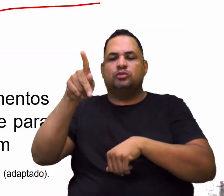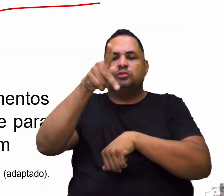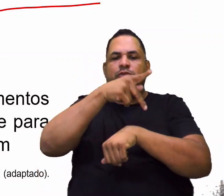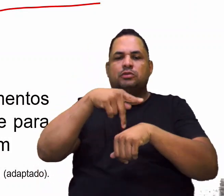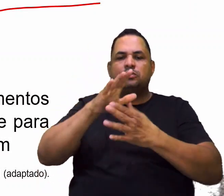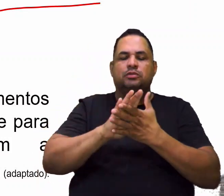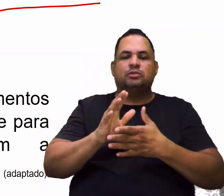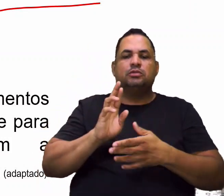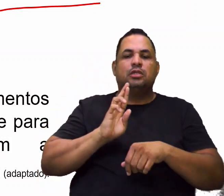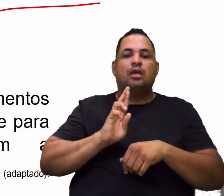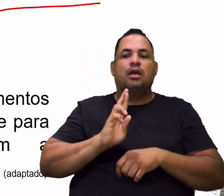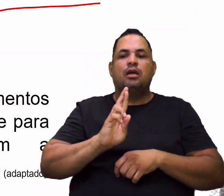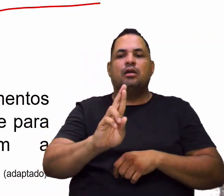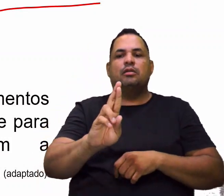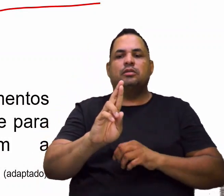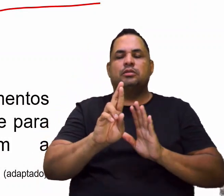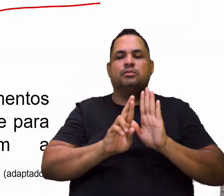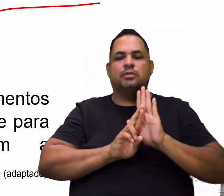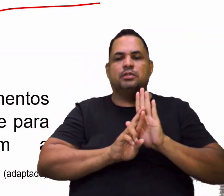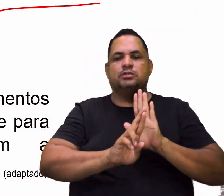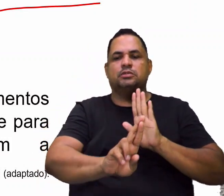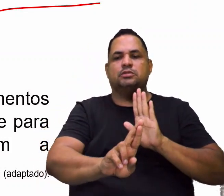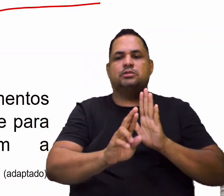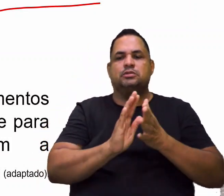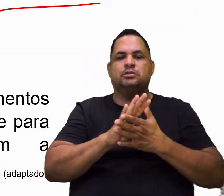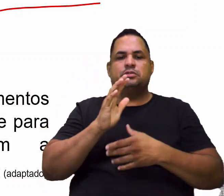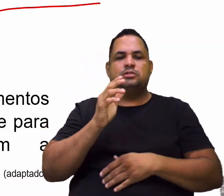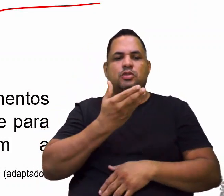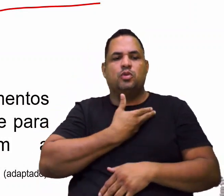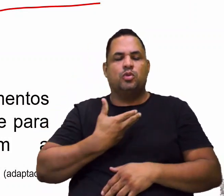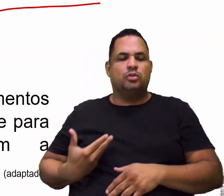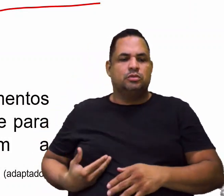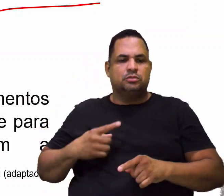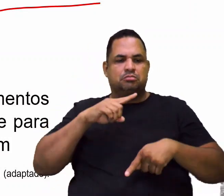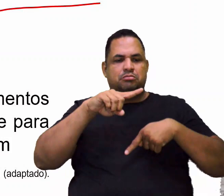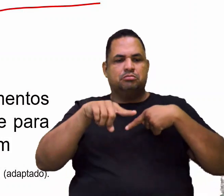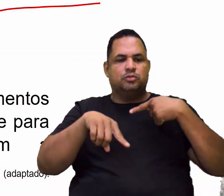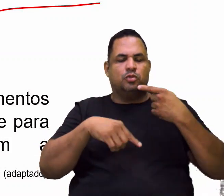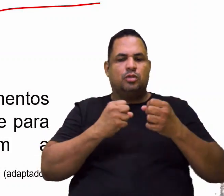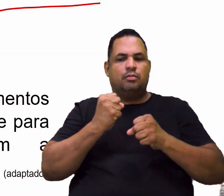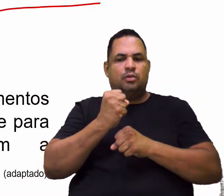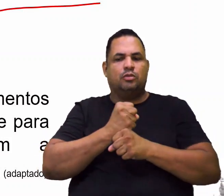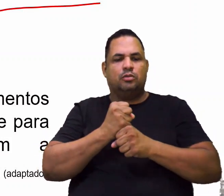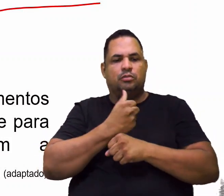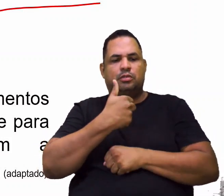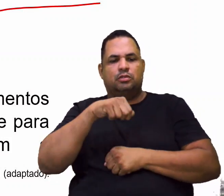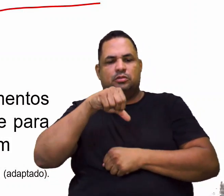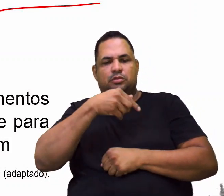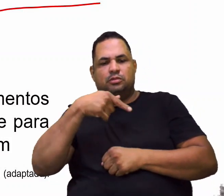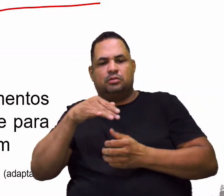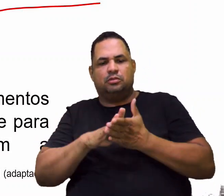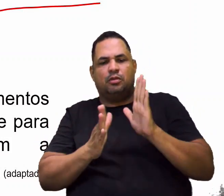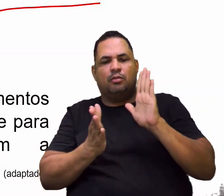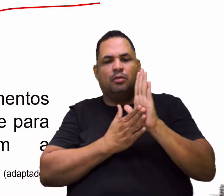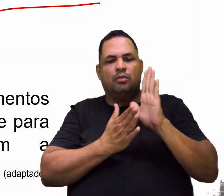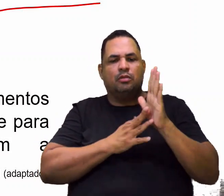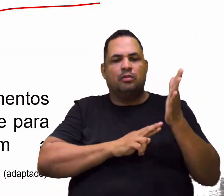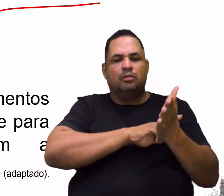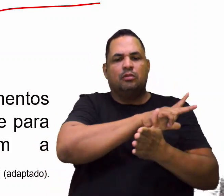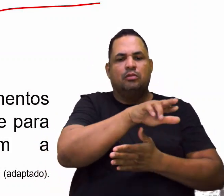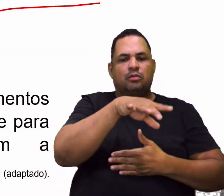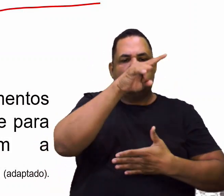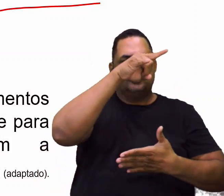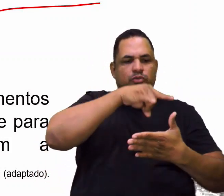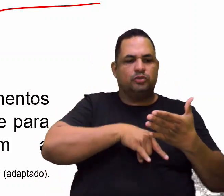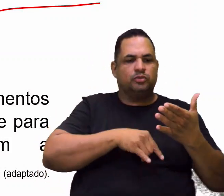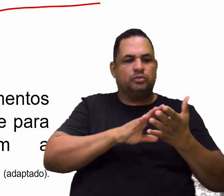estados. Aí, desde 72, ó, 4 anos depois, eles propuseram diversos documentos e planos